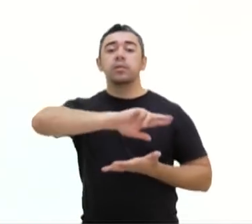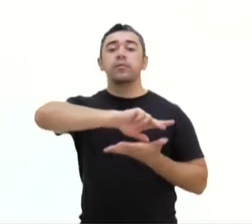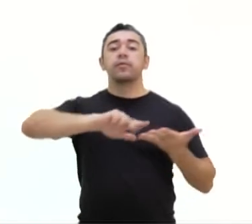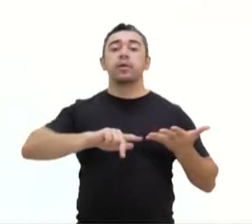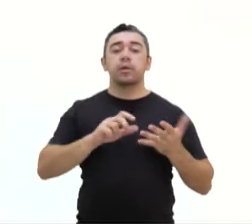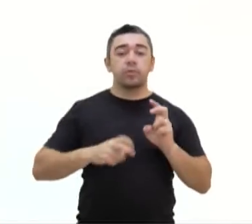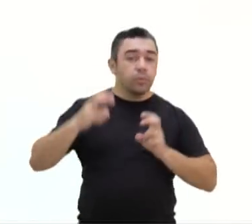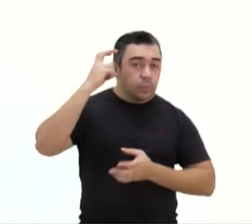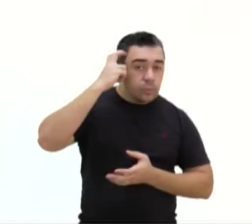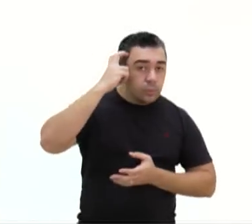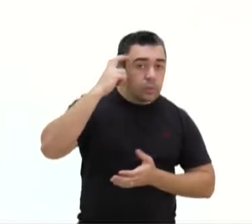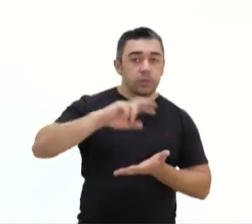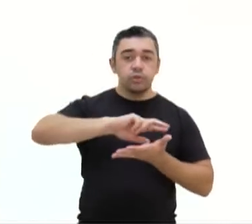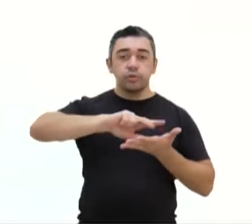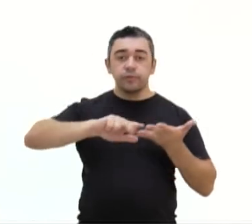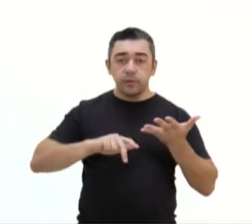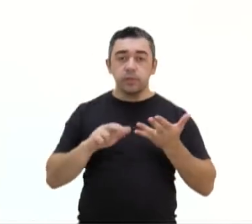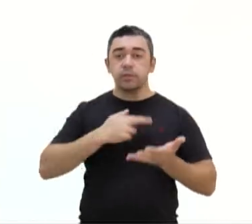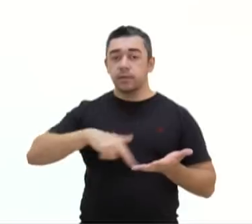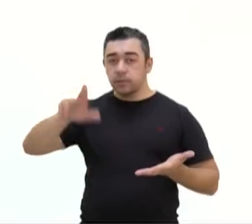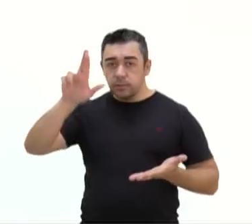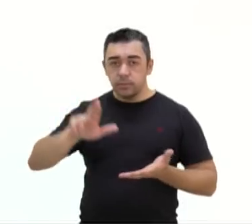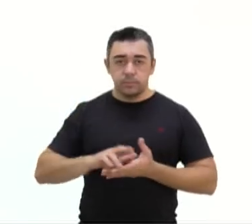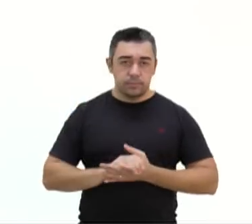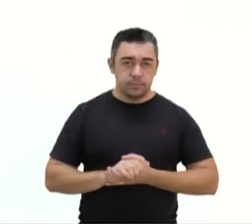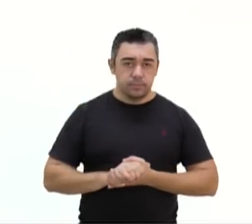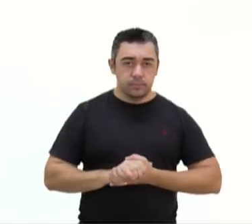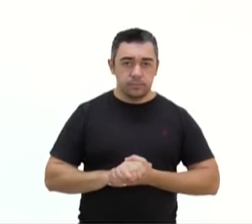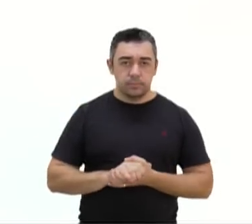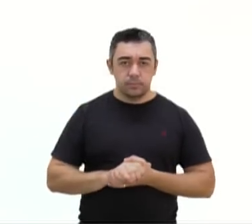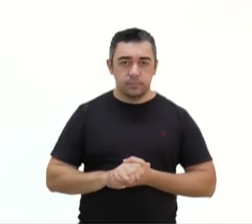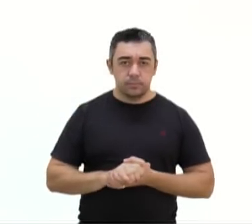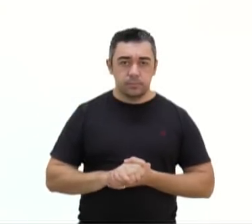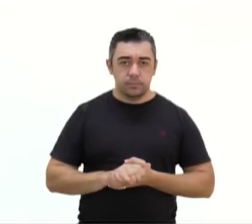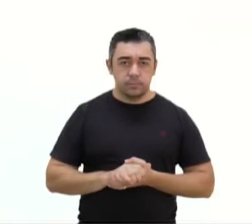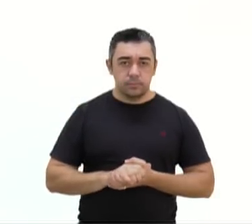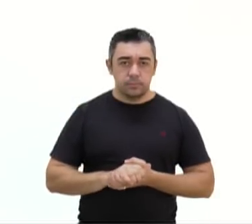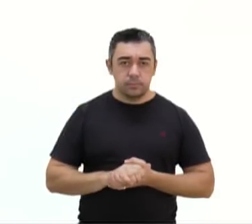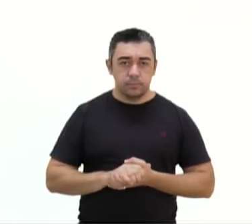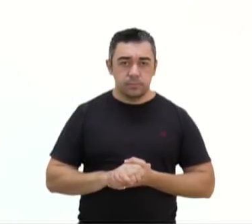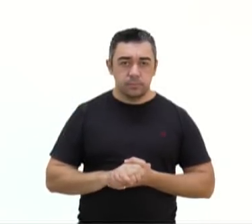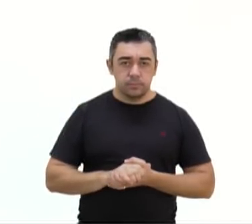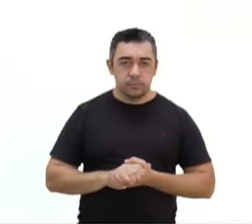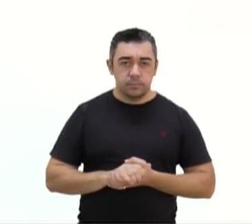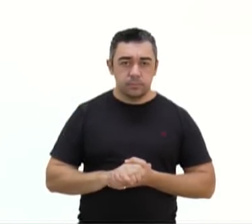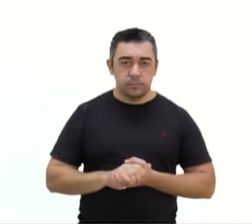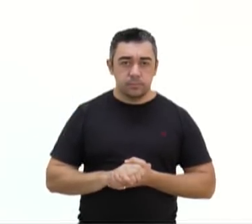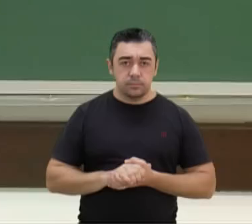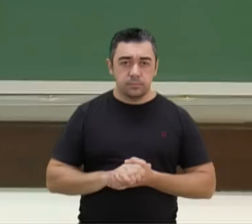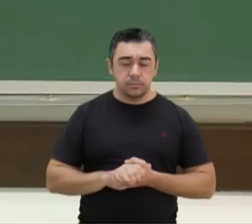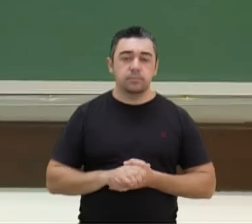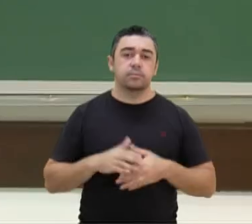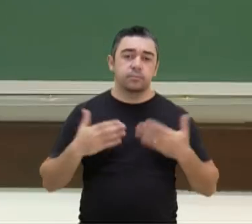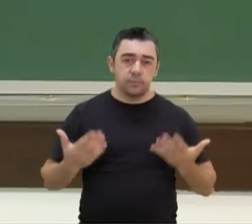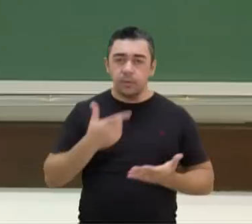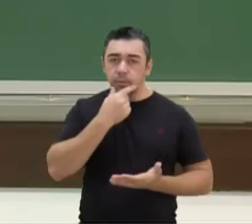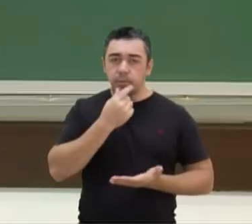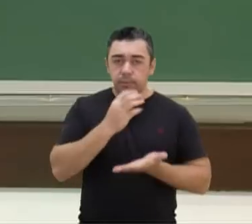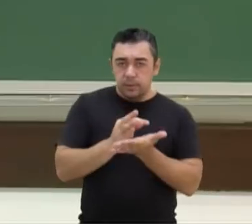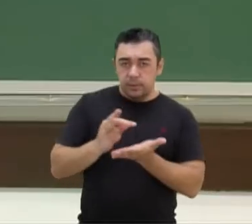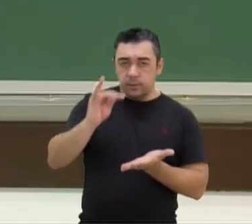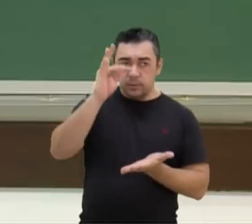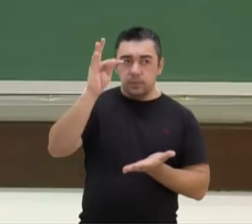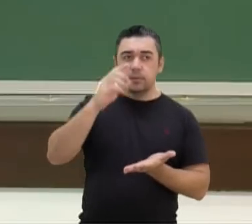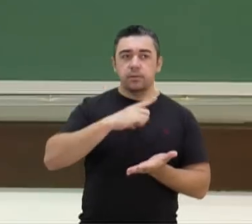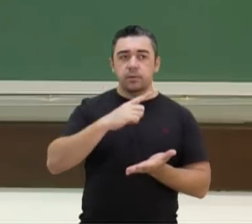culturas e das diferentes religiões. Bom, o teólogo e filósofo